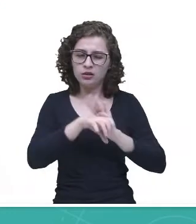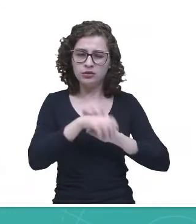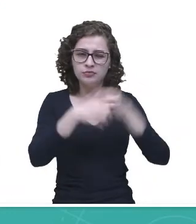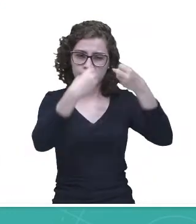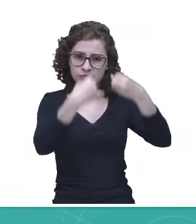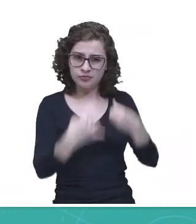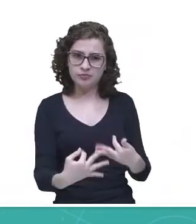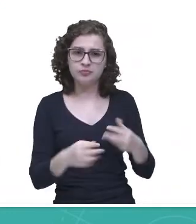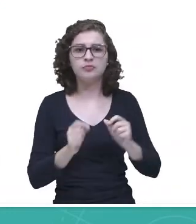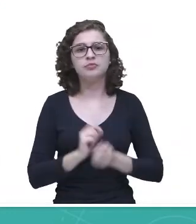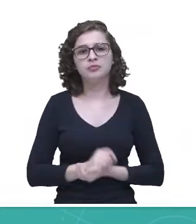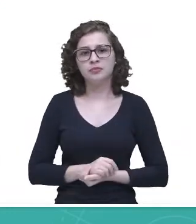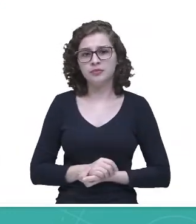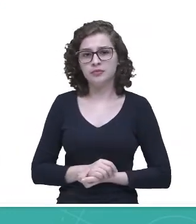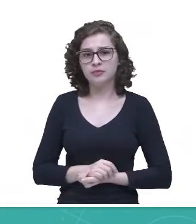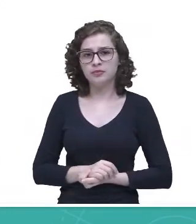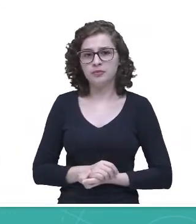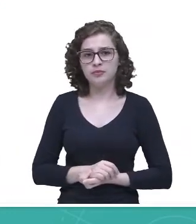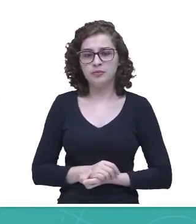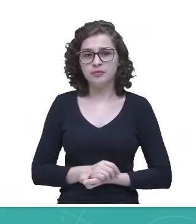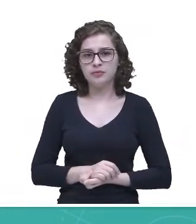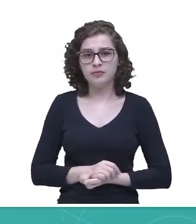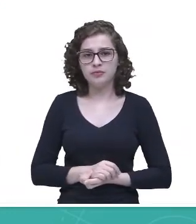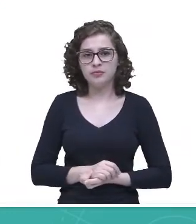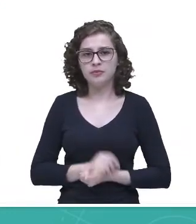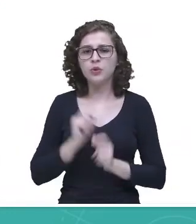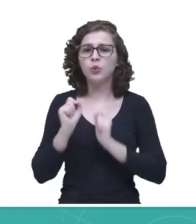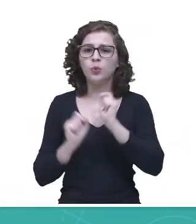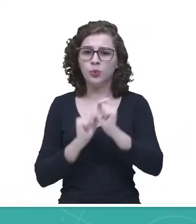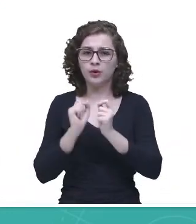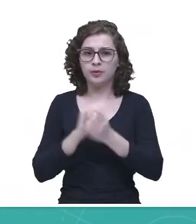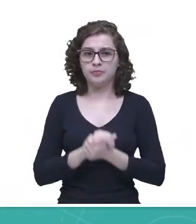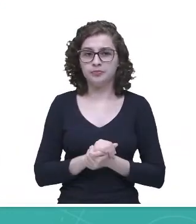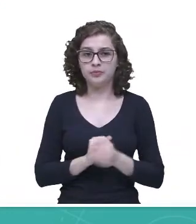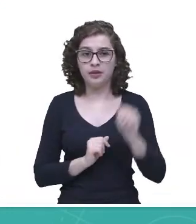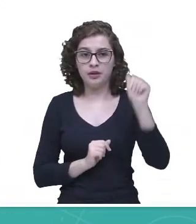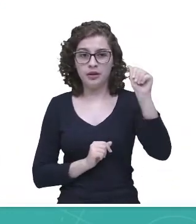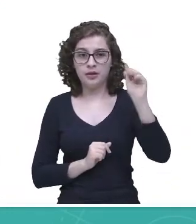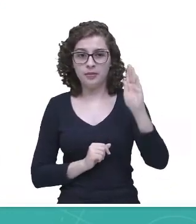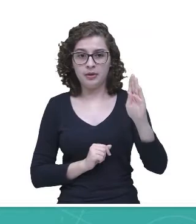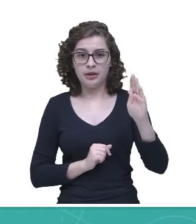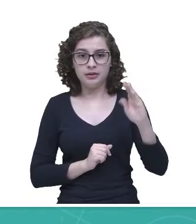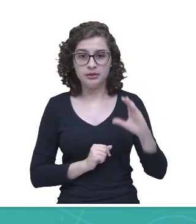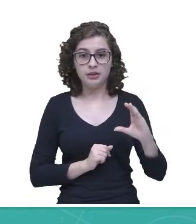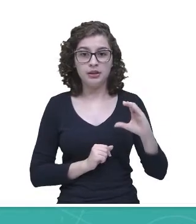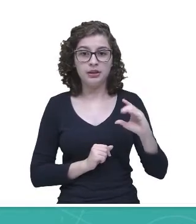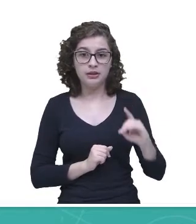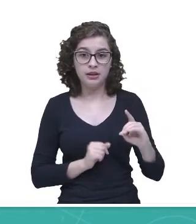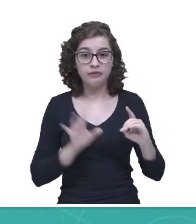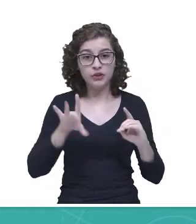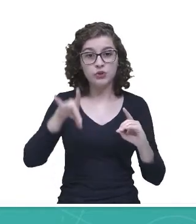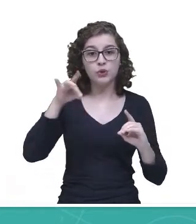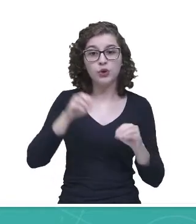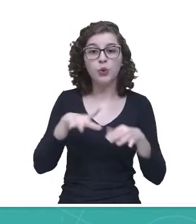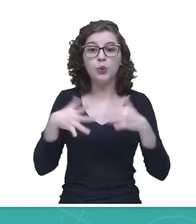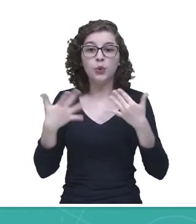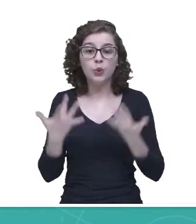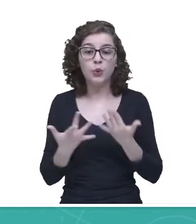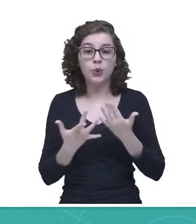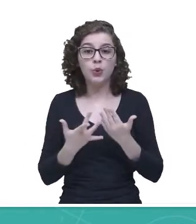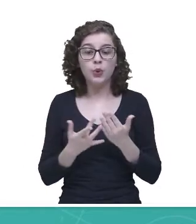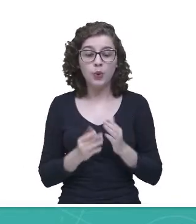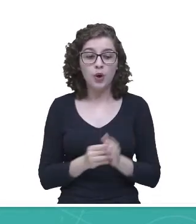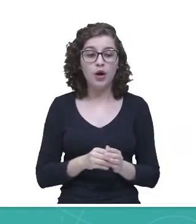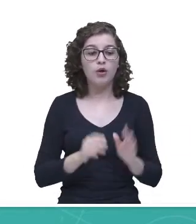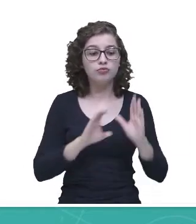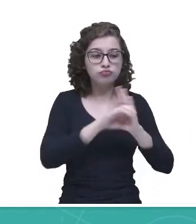de observar, nós temos aí o conceito de que? Letra A, rede urbana. Letra B,